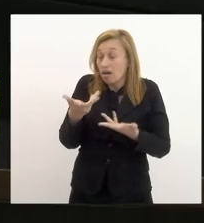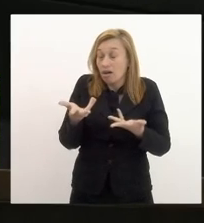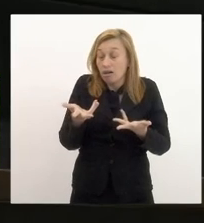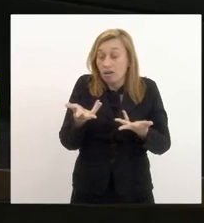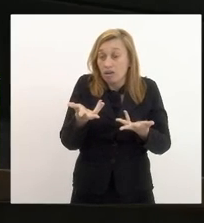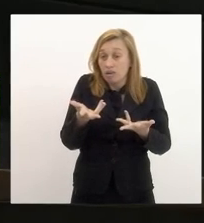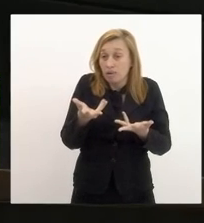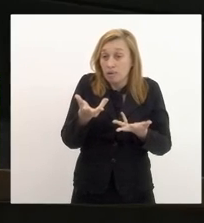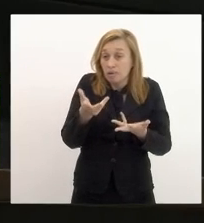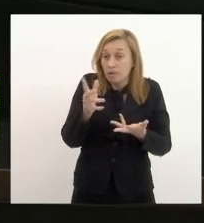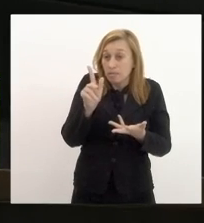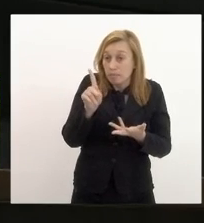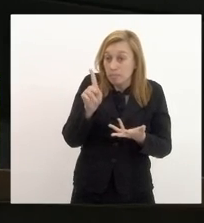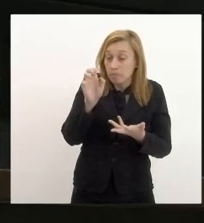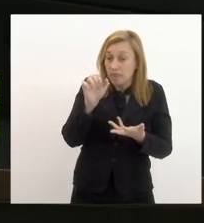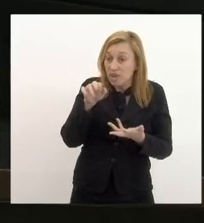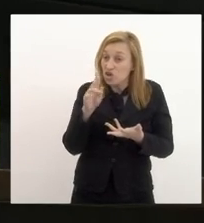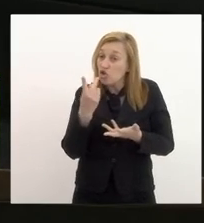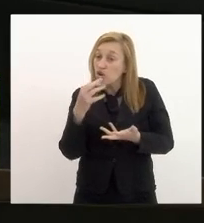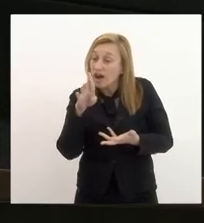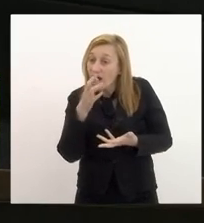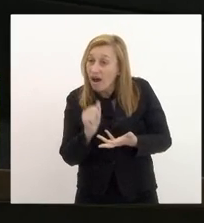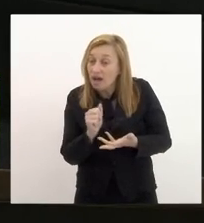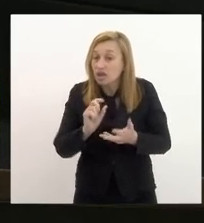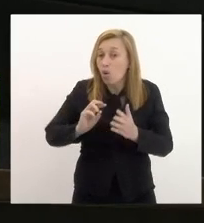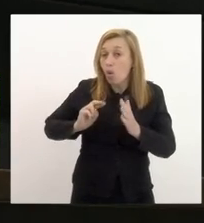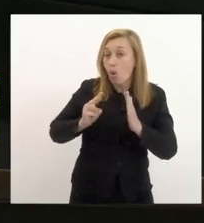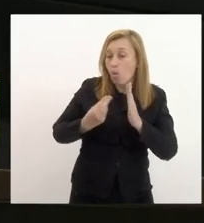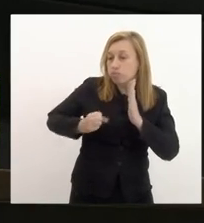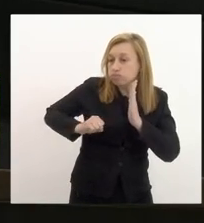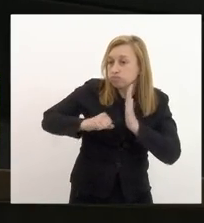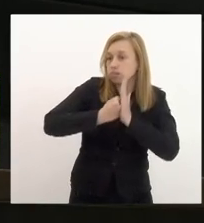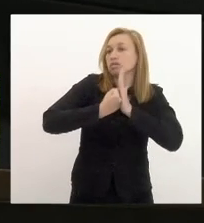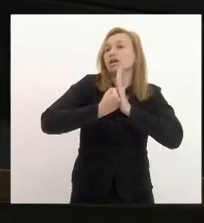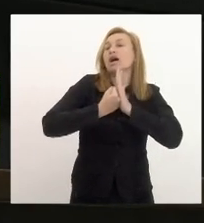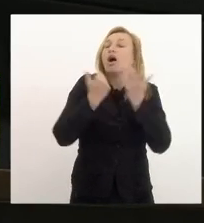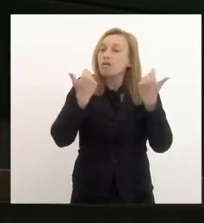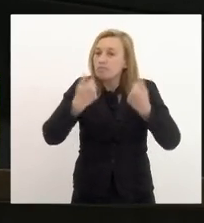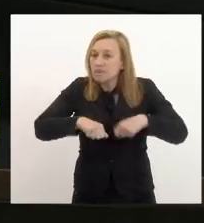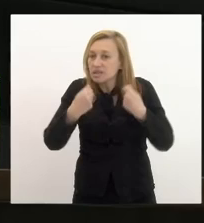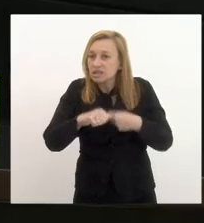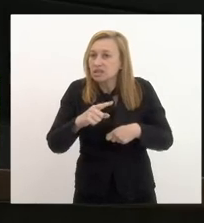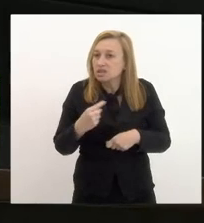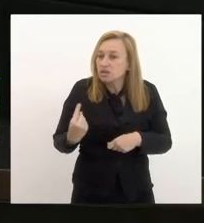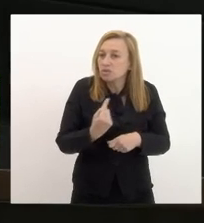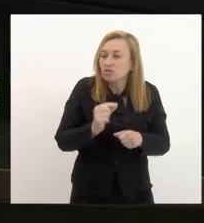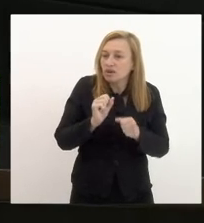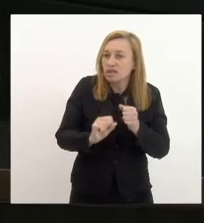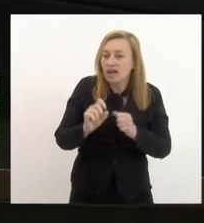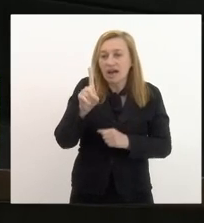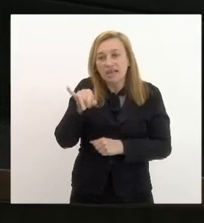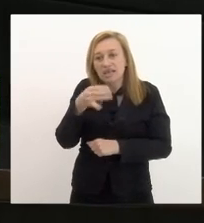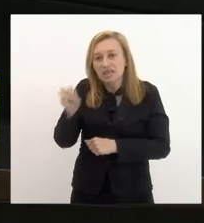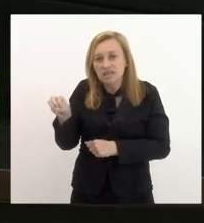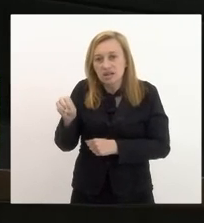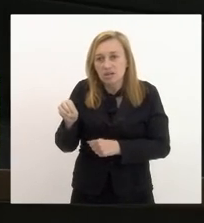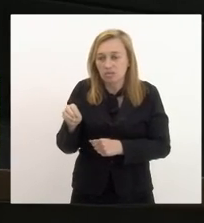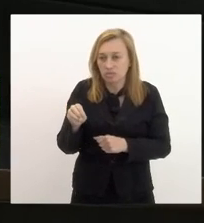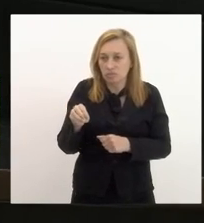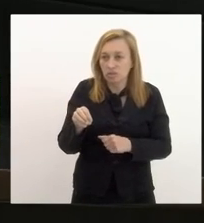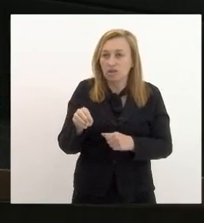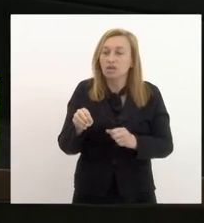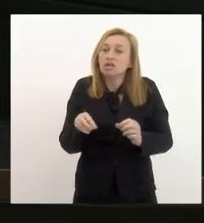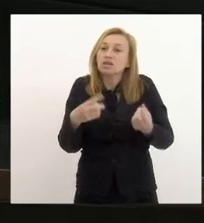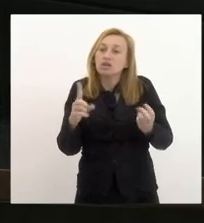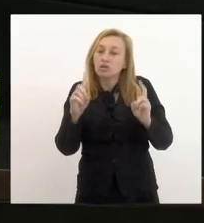penhoradas o que não tem a gente receitas bloqueadas é preciso que a gente faça adesão ao regime E